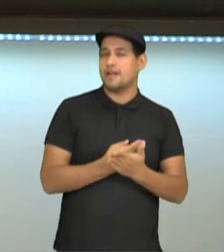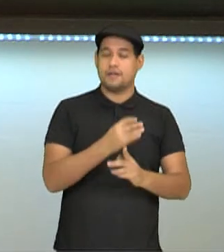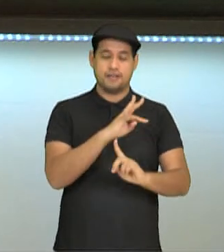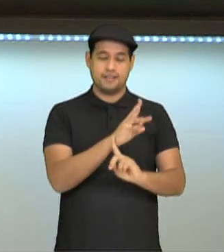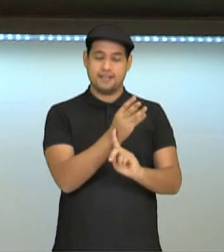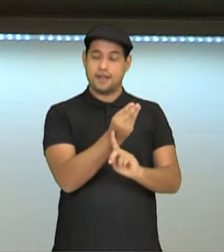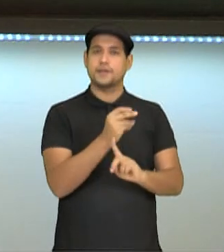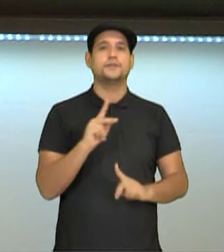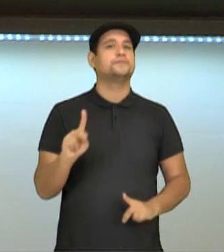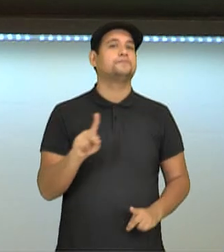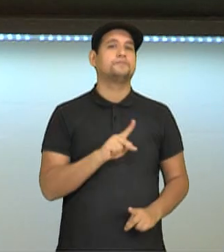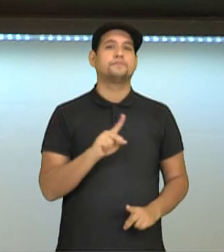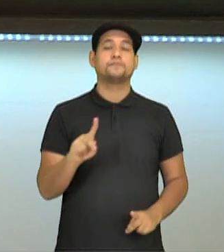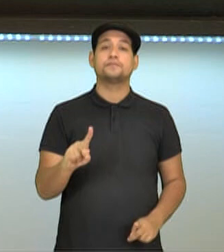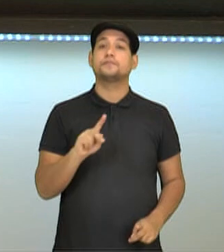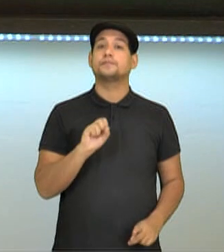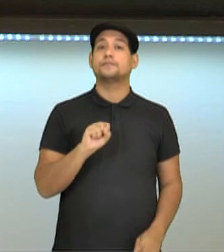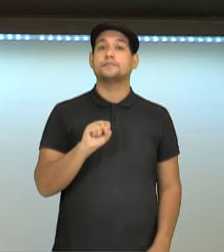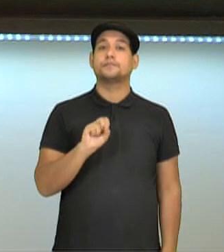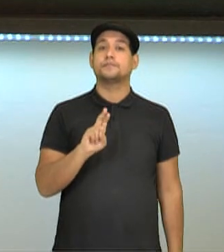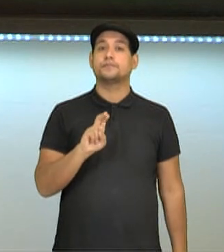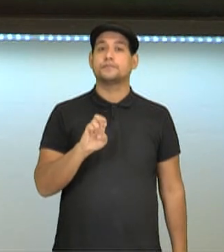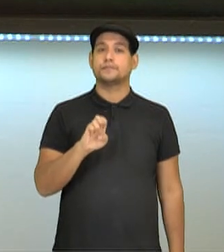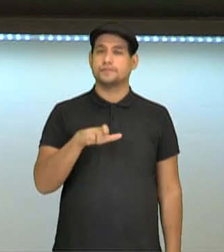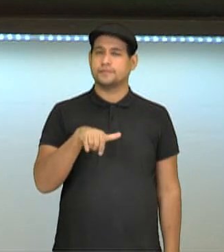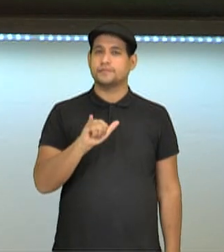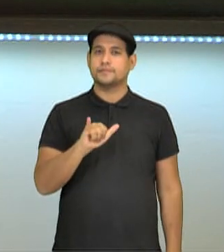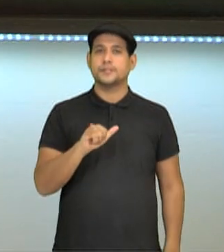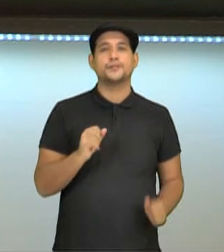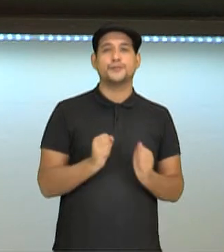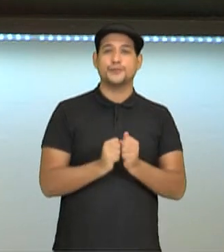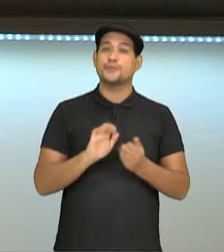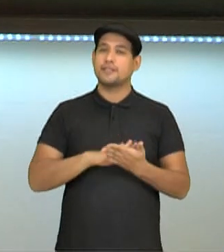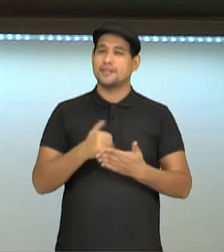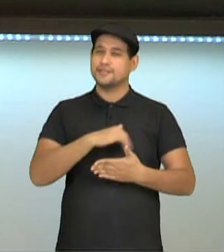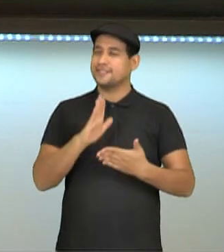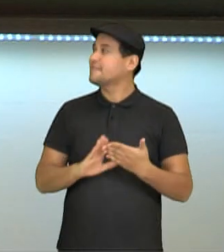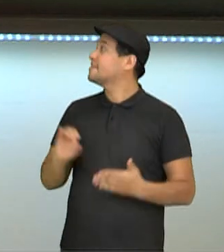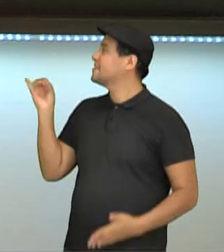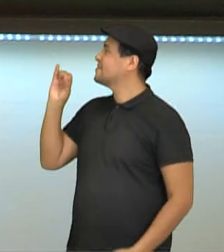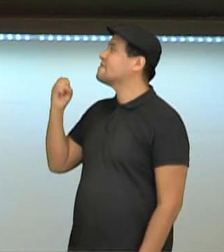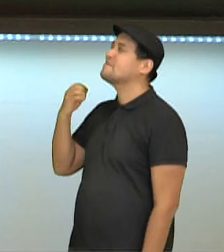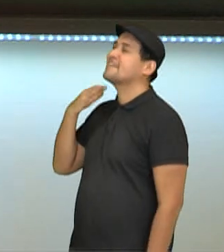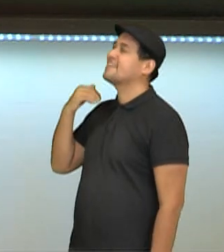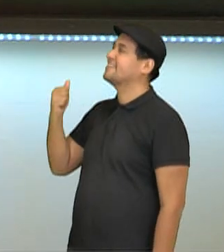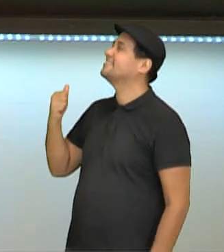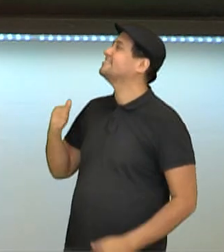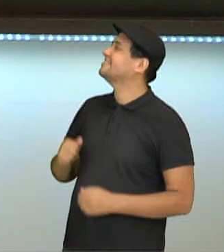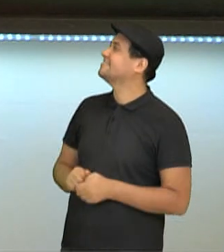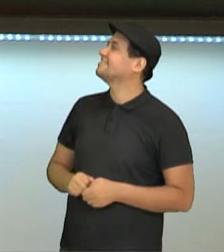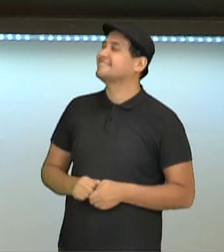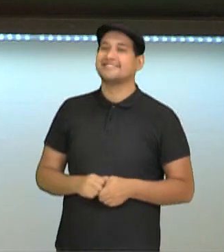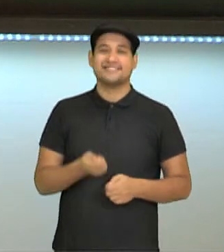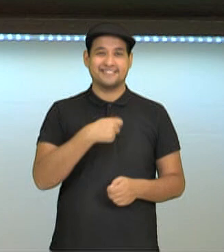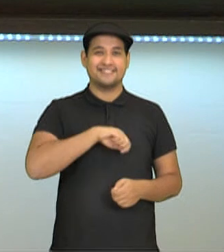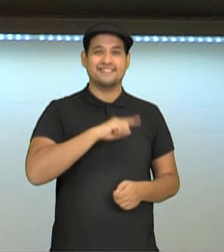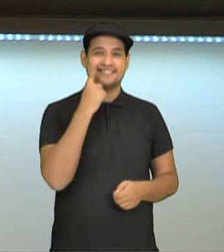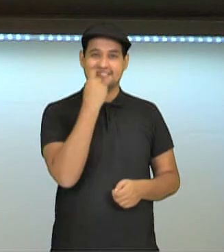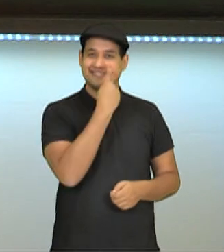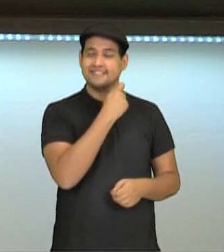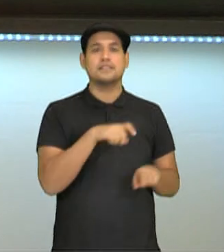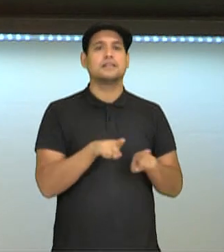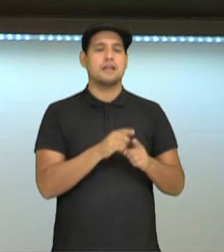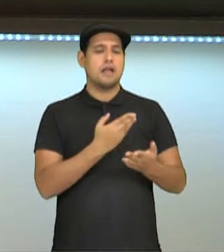arte. Eu sou a professora Sueli, comigo aqui eu tenho Kelvin, tudo bem, Kelvin? E